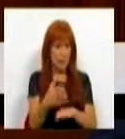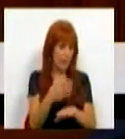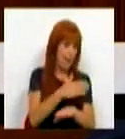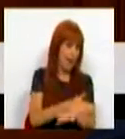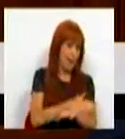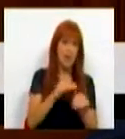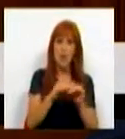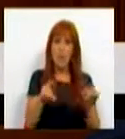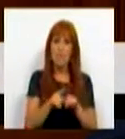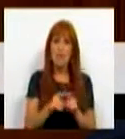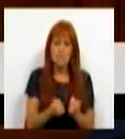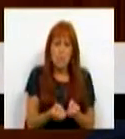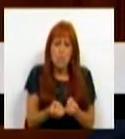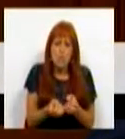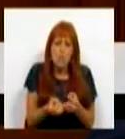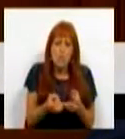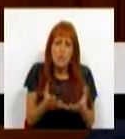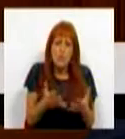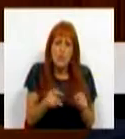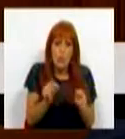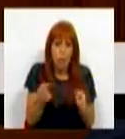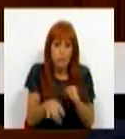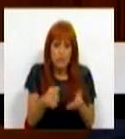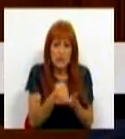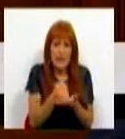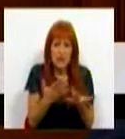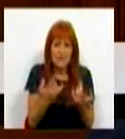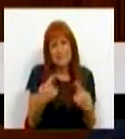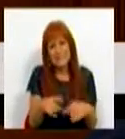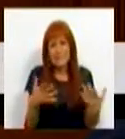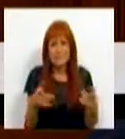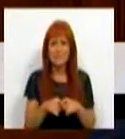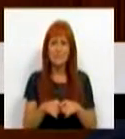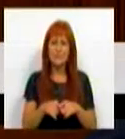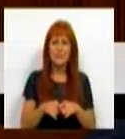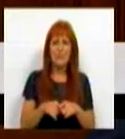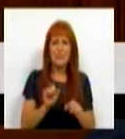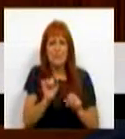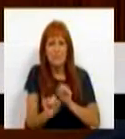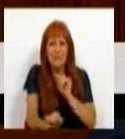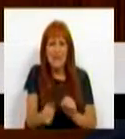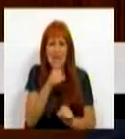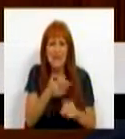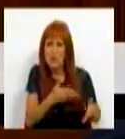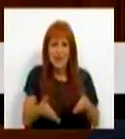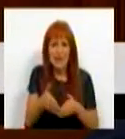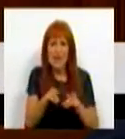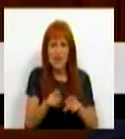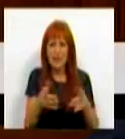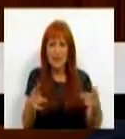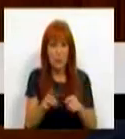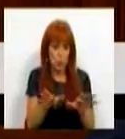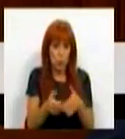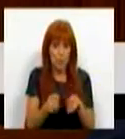2008, numa fase embrionária, digamos, de penetração no mercado, e portanto fez parte da decisão estratégica